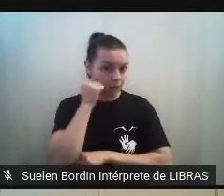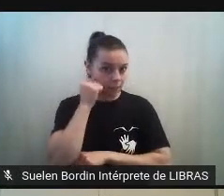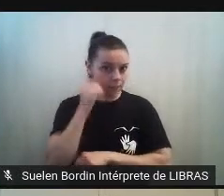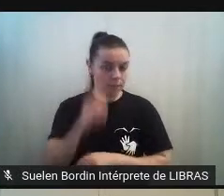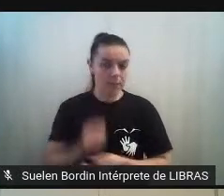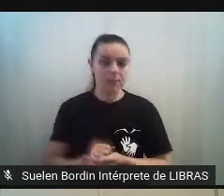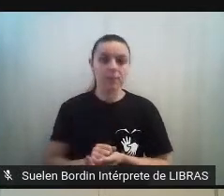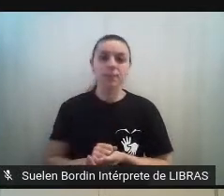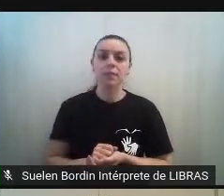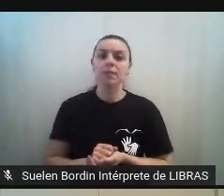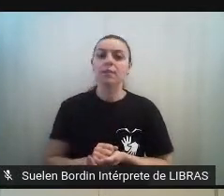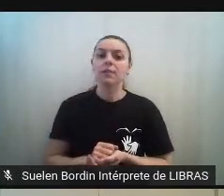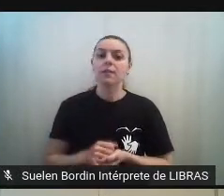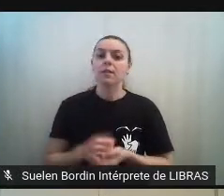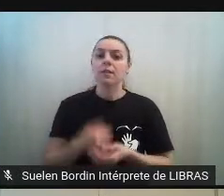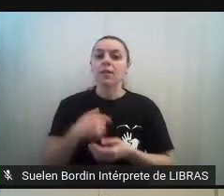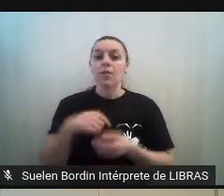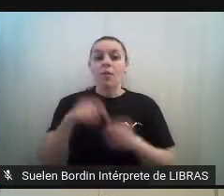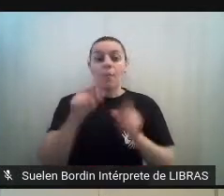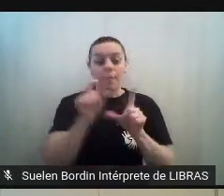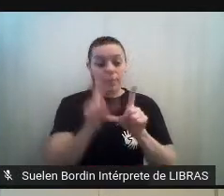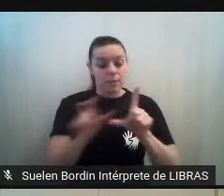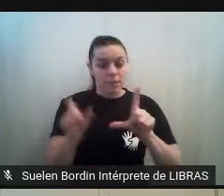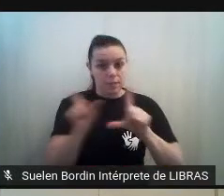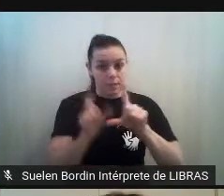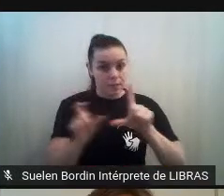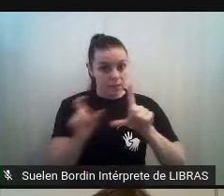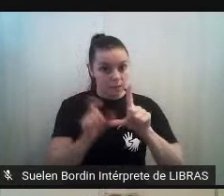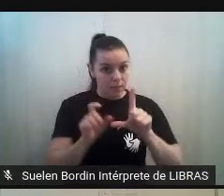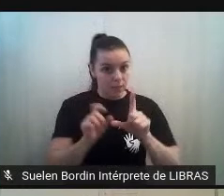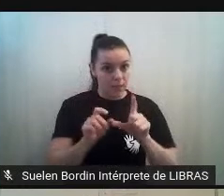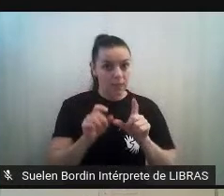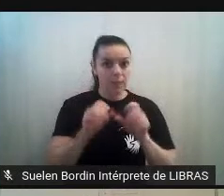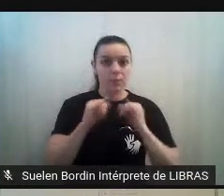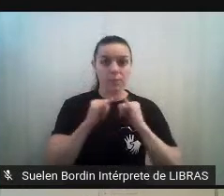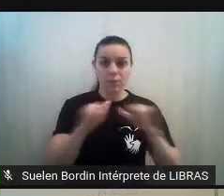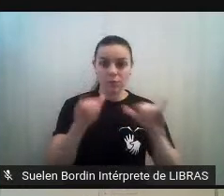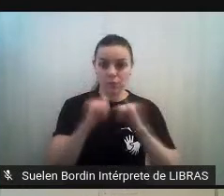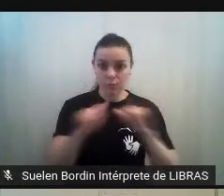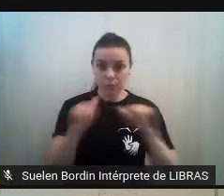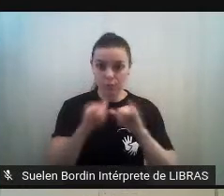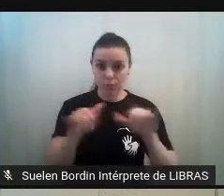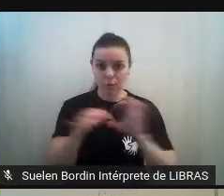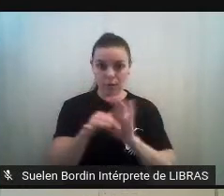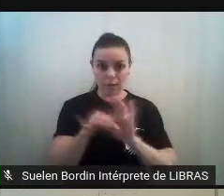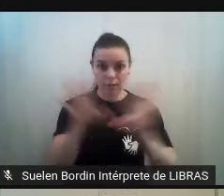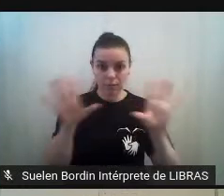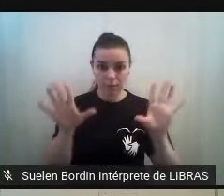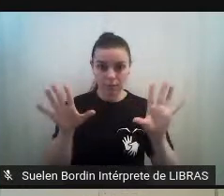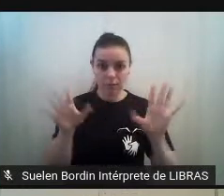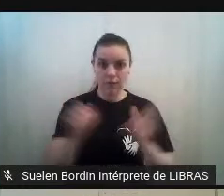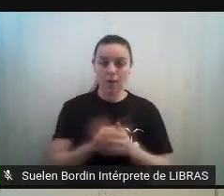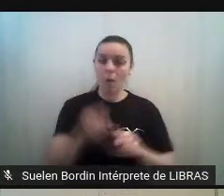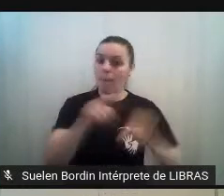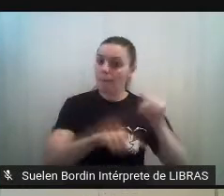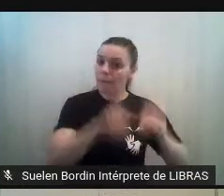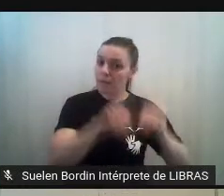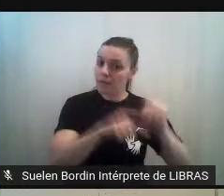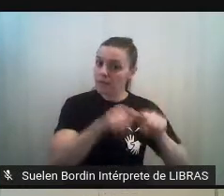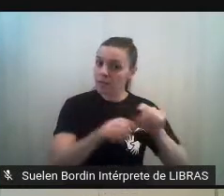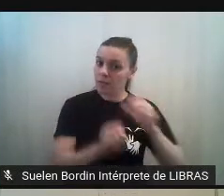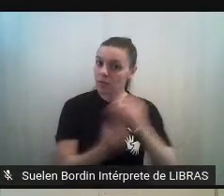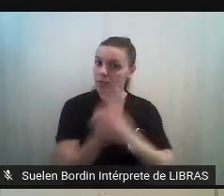aí você já para o pessoal daí divulgar e disponibilizar à vontade. É um material promovido, elaborado